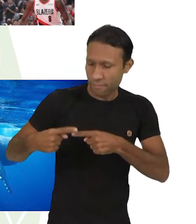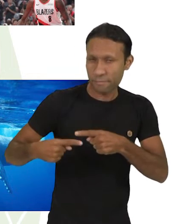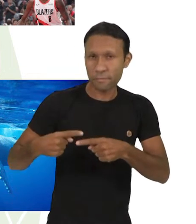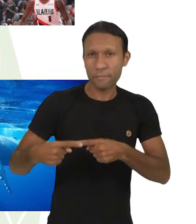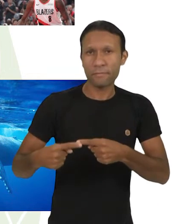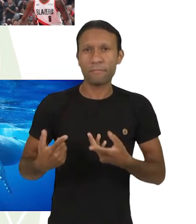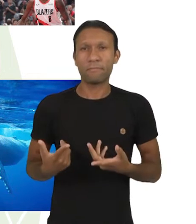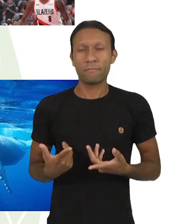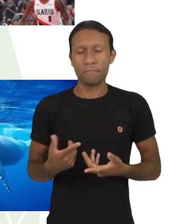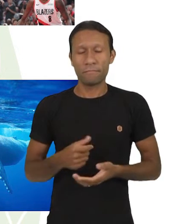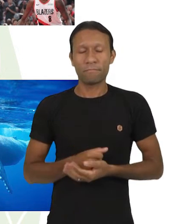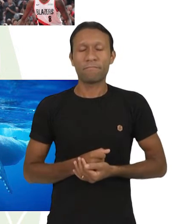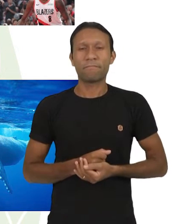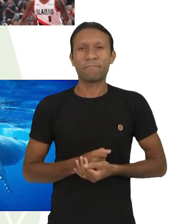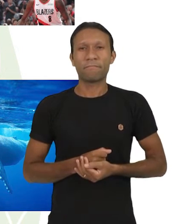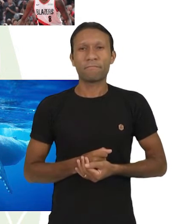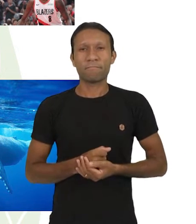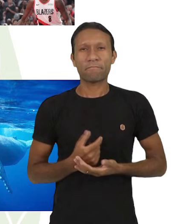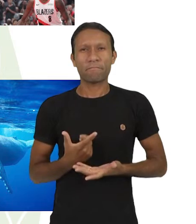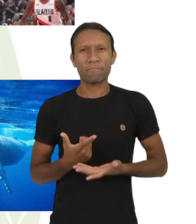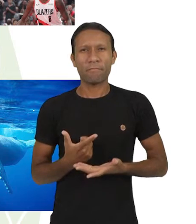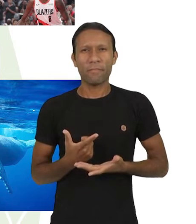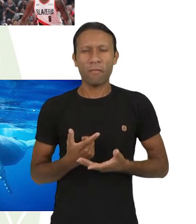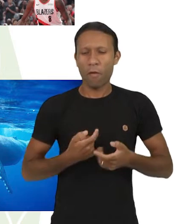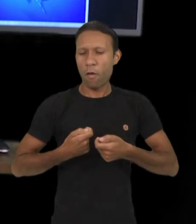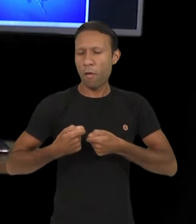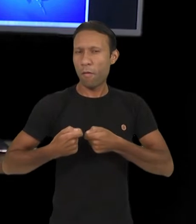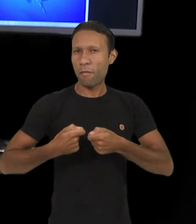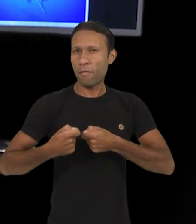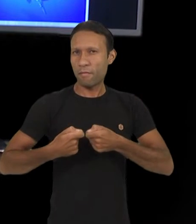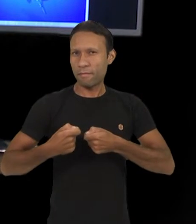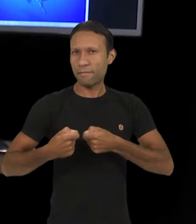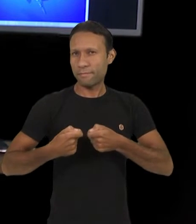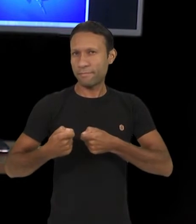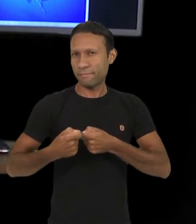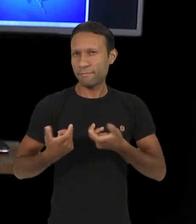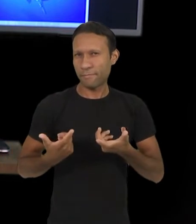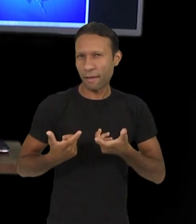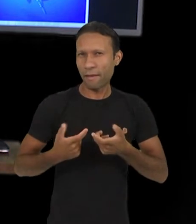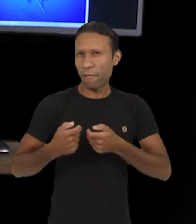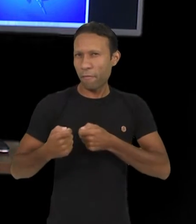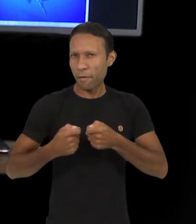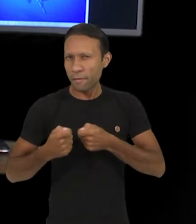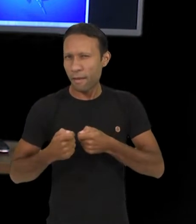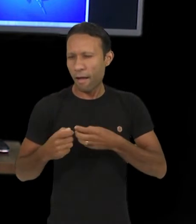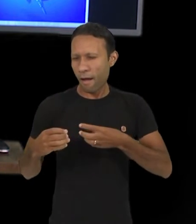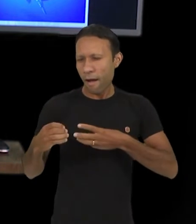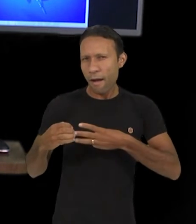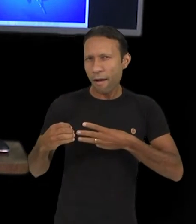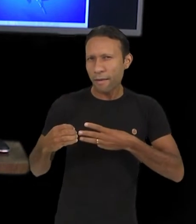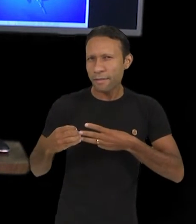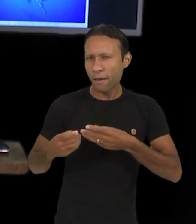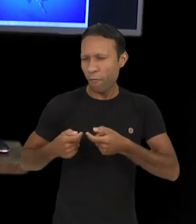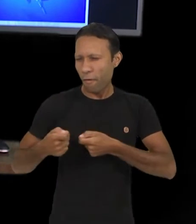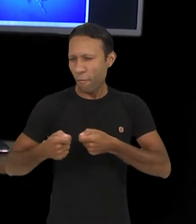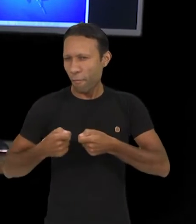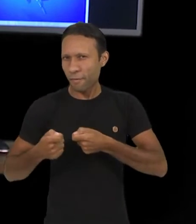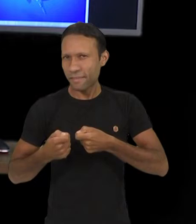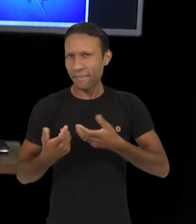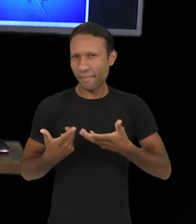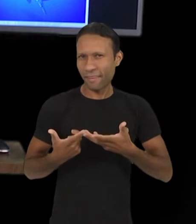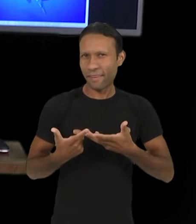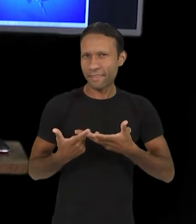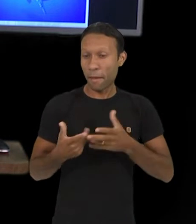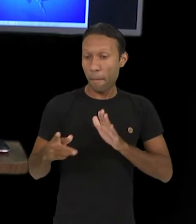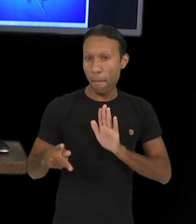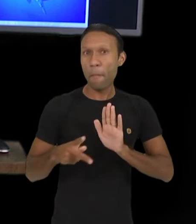reprodução. Então assim, ela vai controlar, né? As células vão estar na base lá do controle do seu